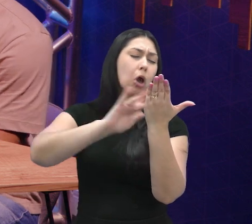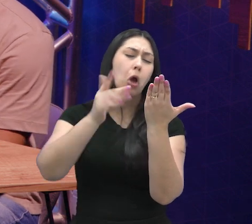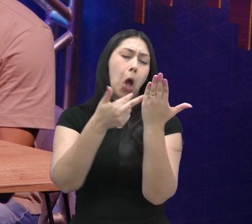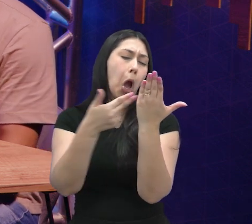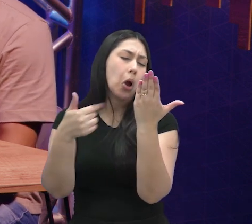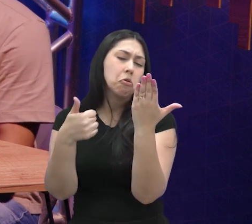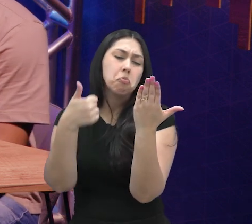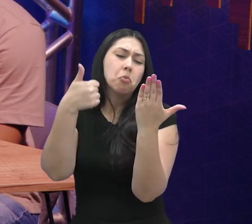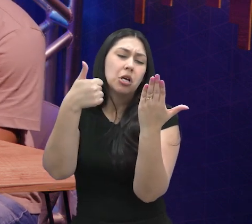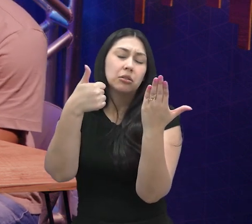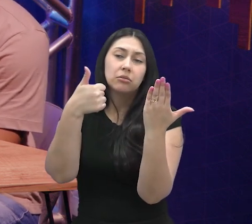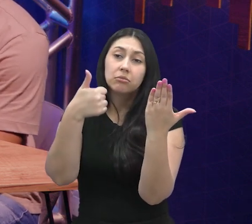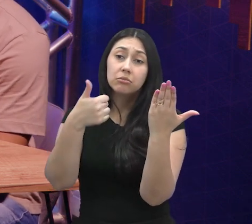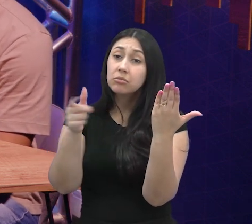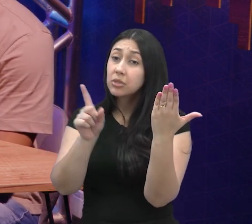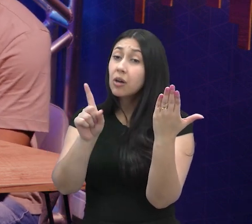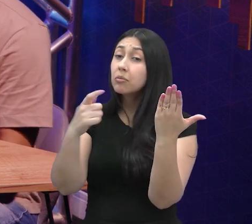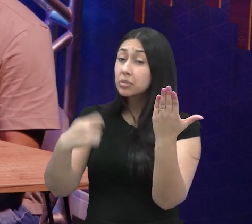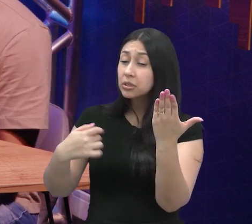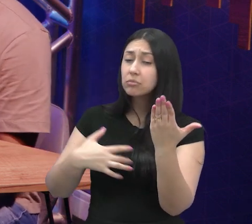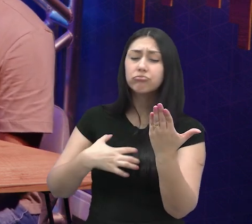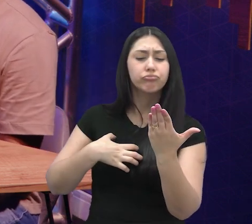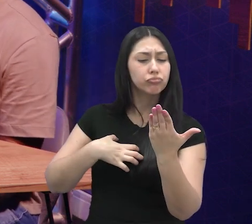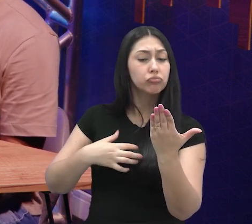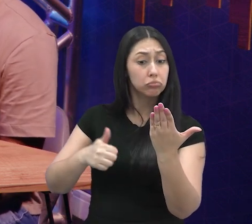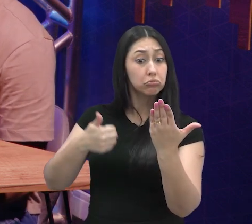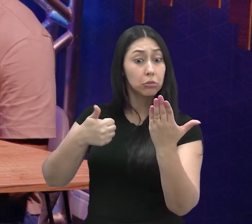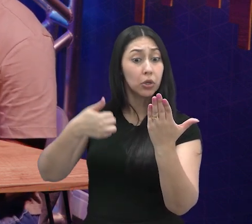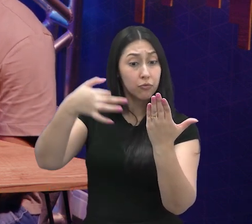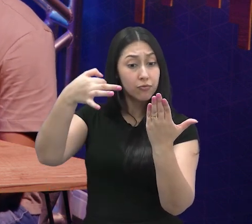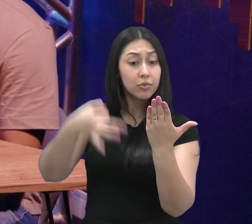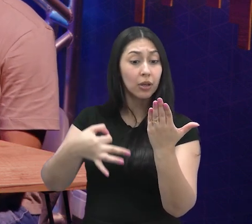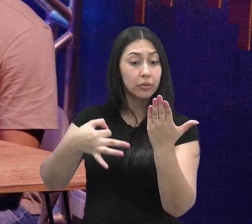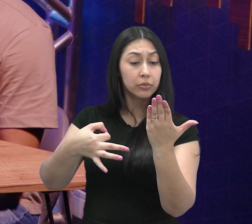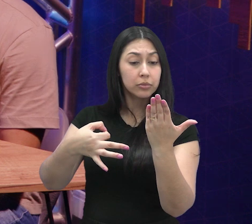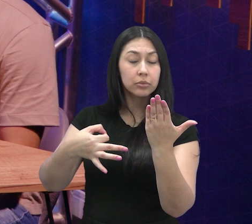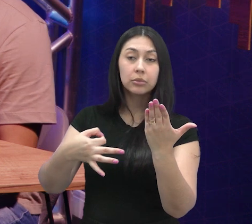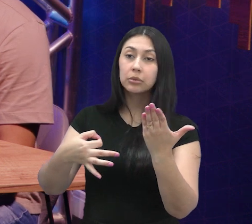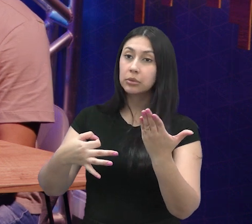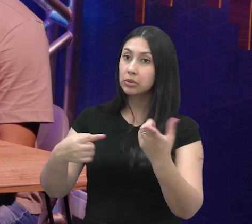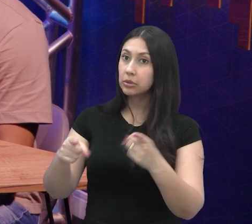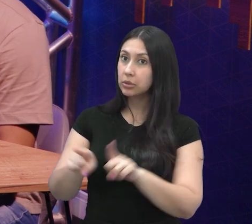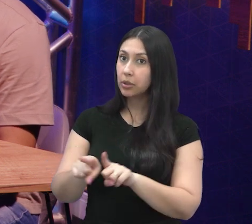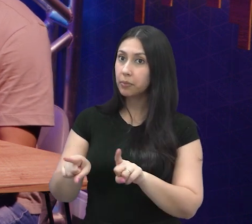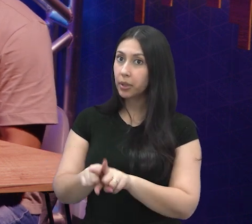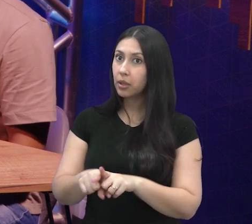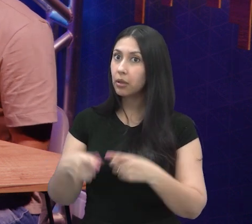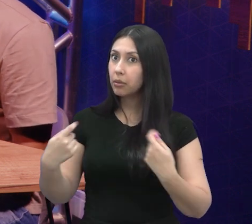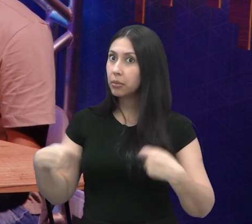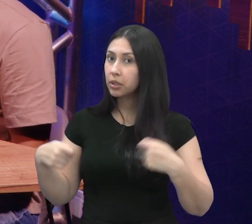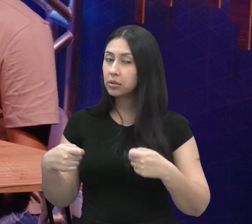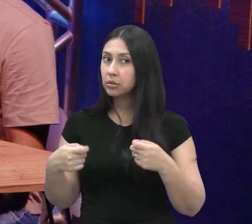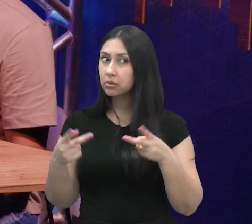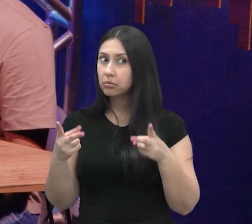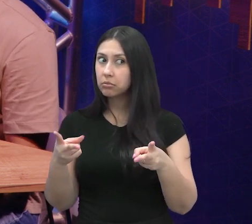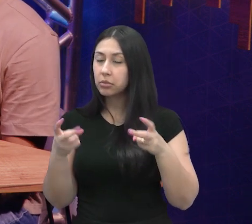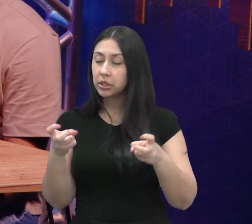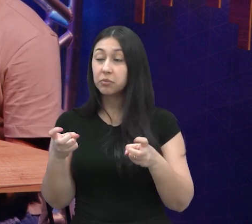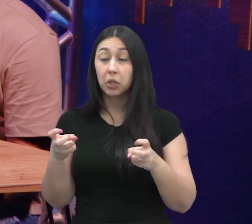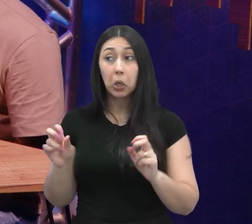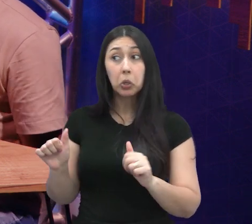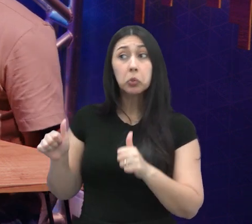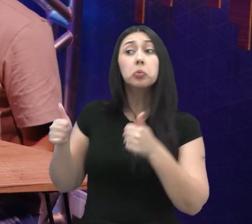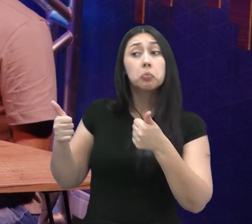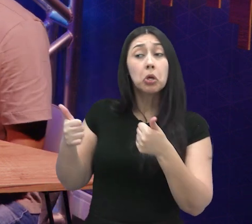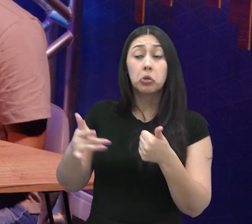consumir só conteúdo positivo. Você tem que sentir que tá tudo bem, né? E ao contrário também. Você tem que sentir